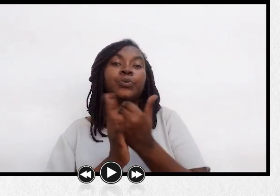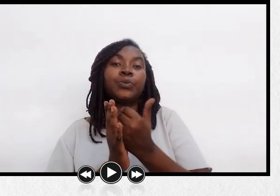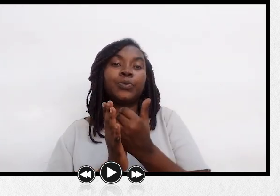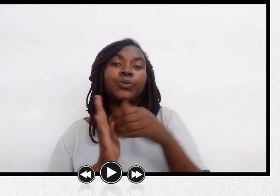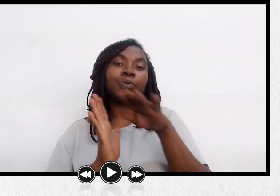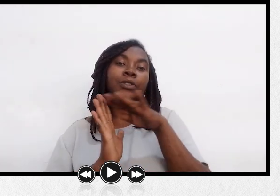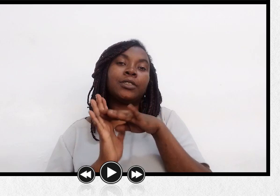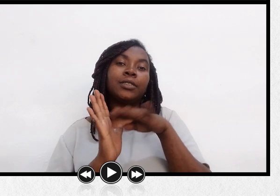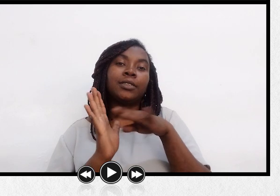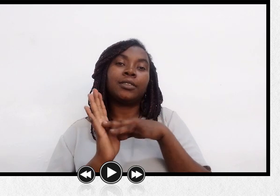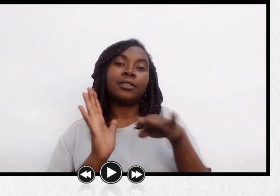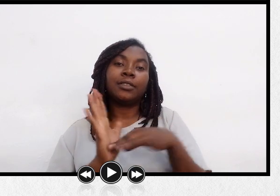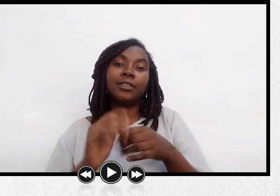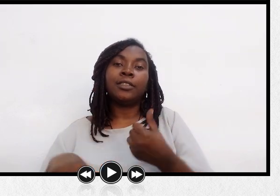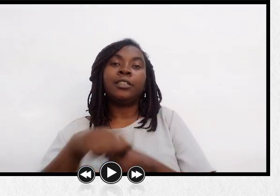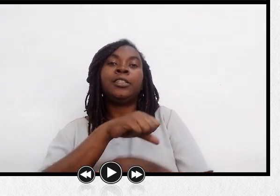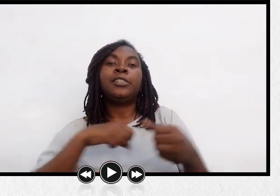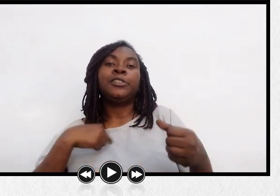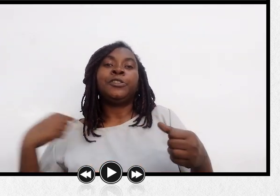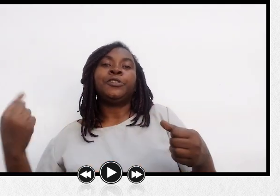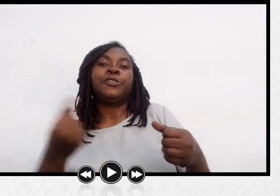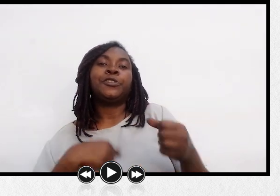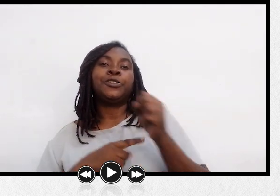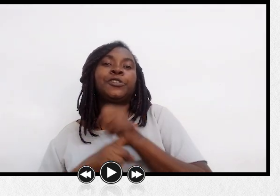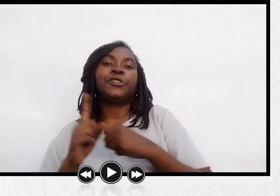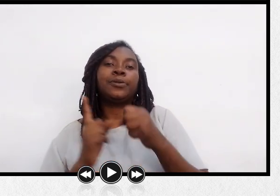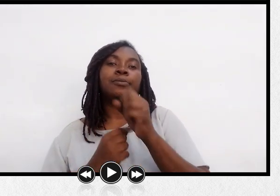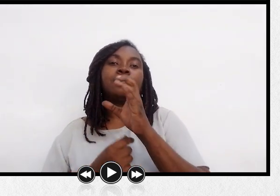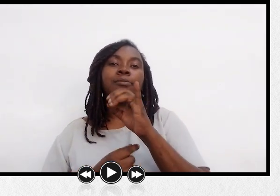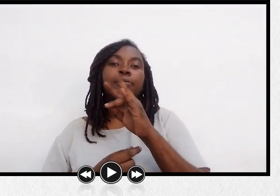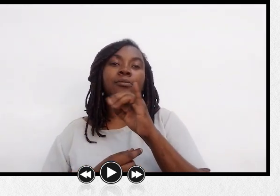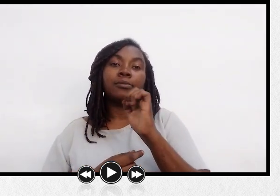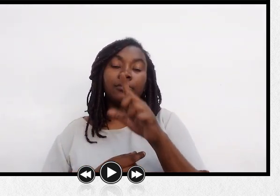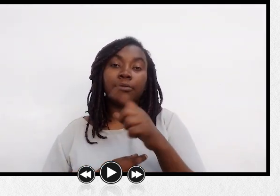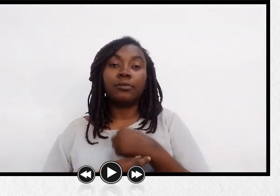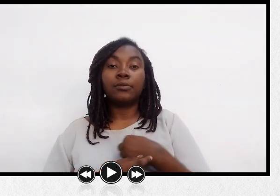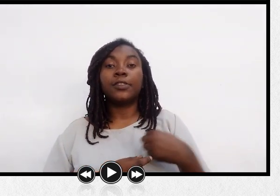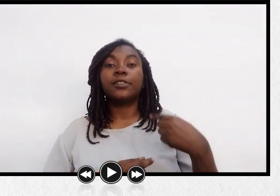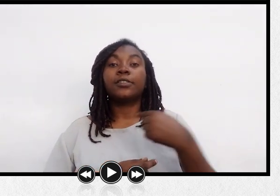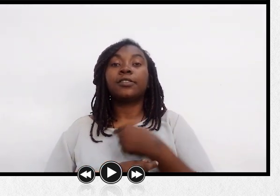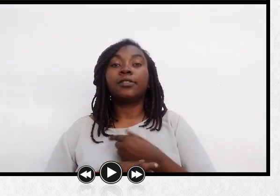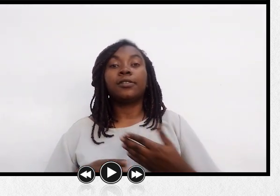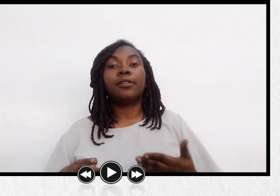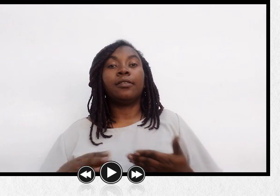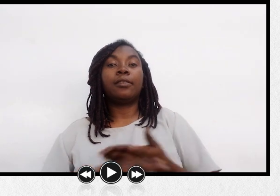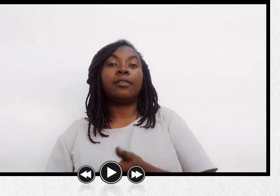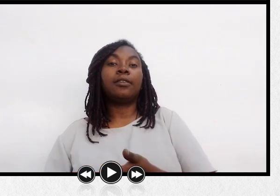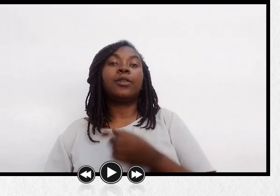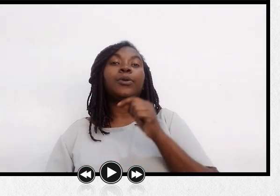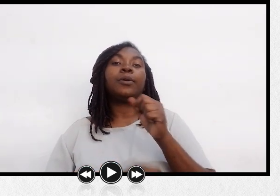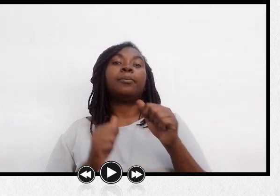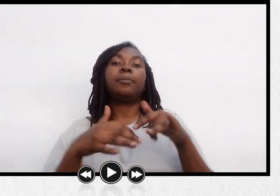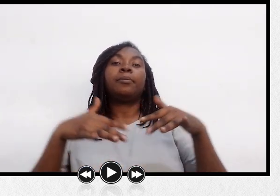tabela deles. E nós, a sociedade civil, muitas vezes é que entramos com uma plenária